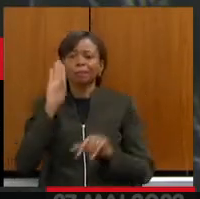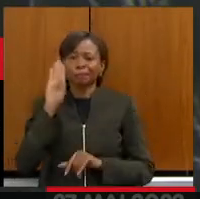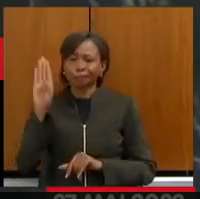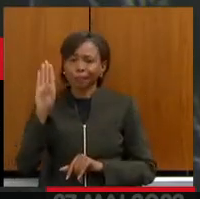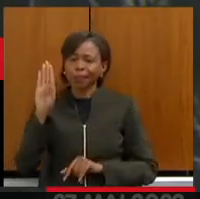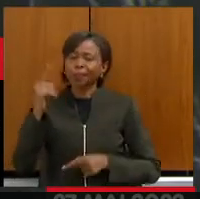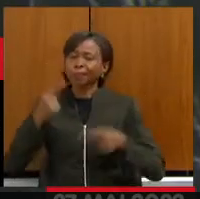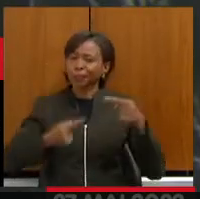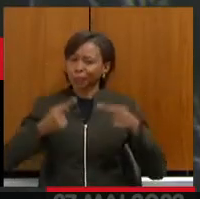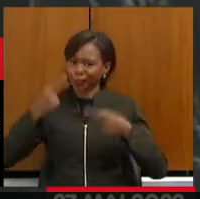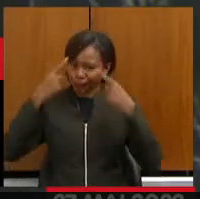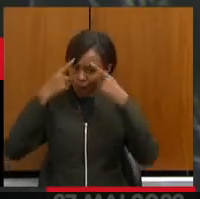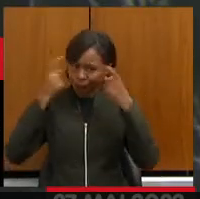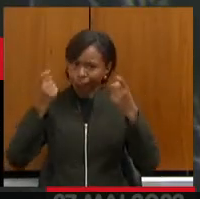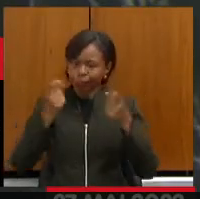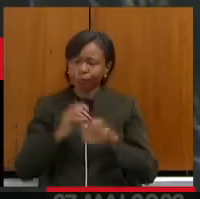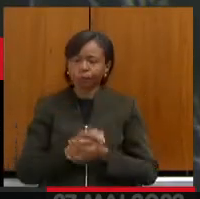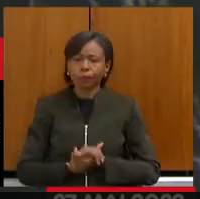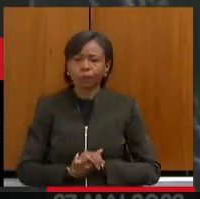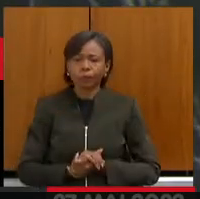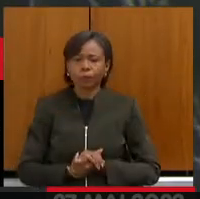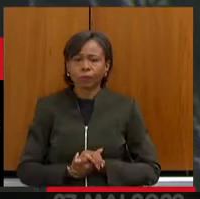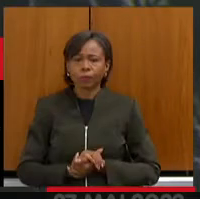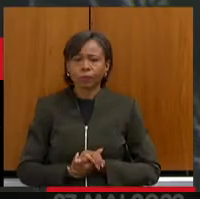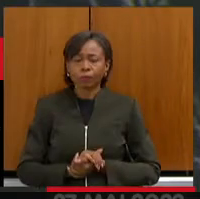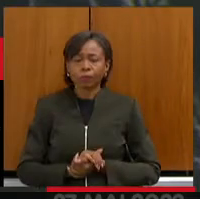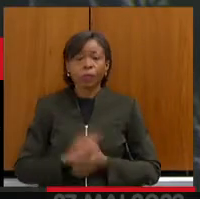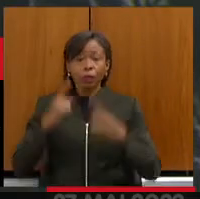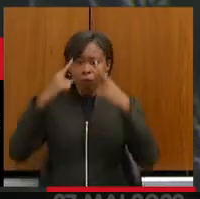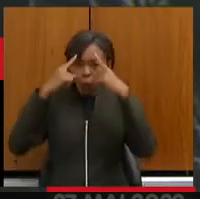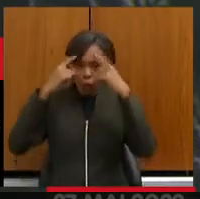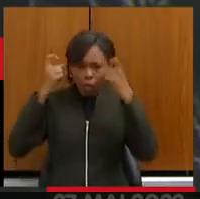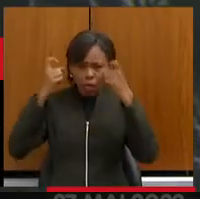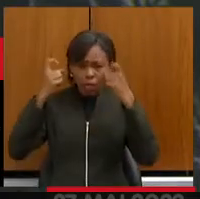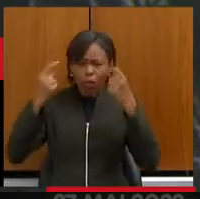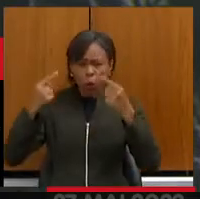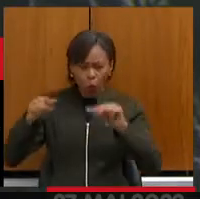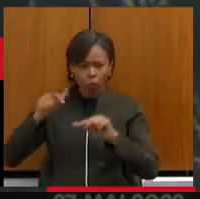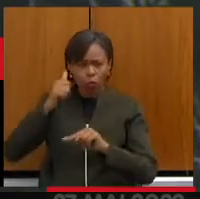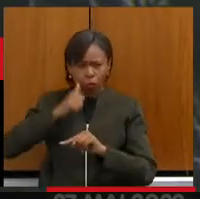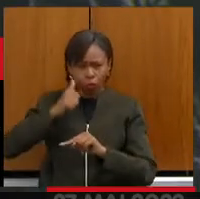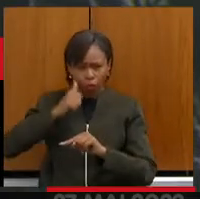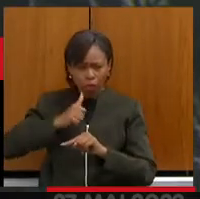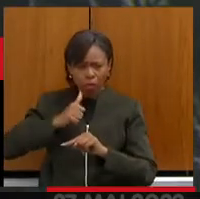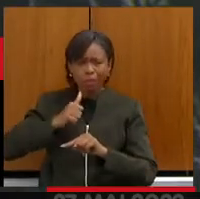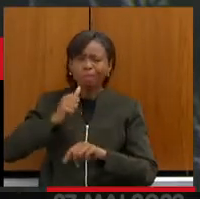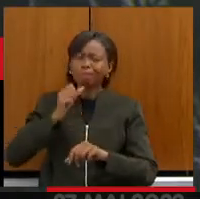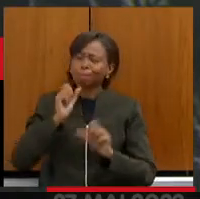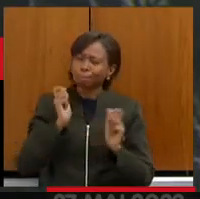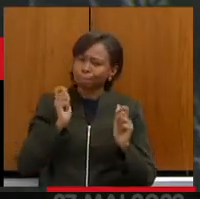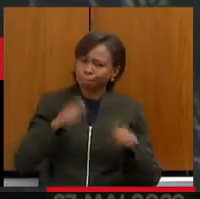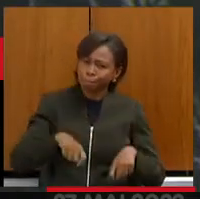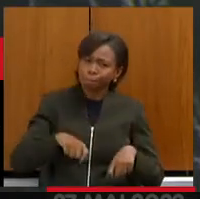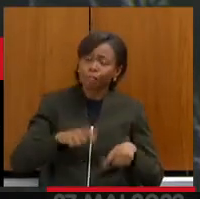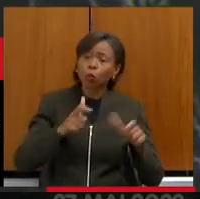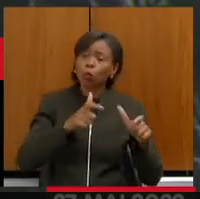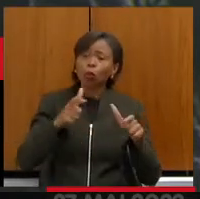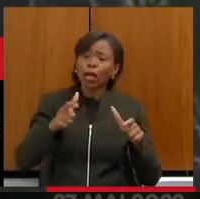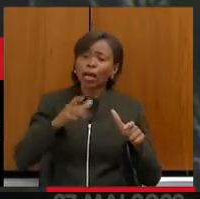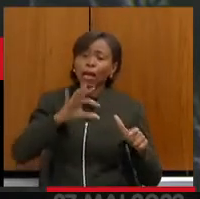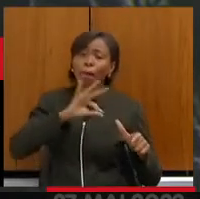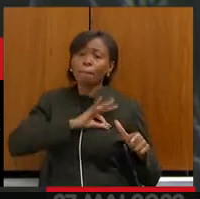o enfrentamento da violência contra as mulheres por meio da Ampliação do número de delegacias especializadas de Atendimento